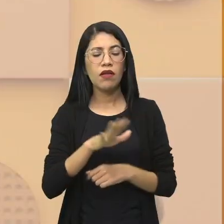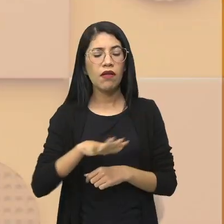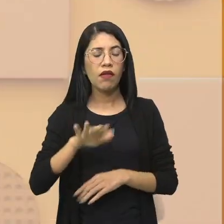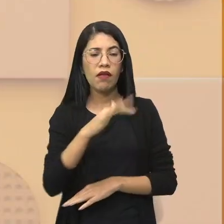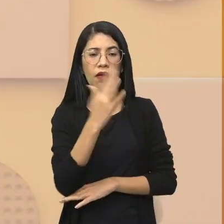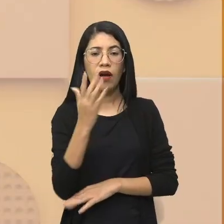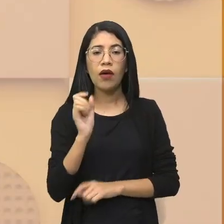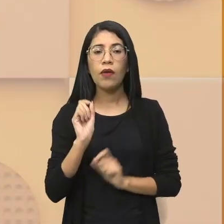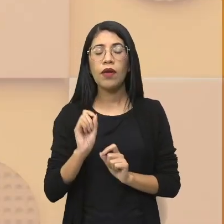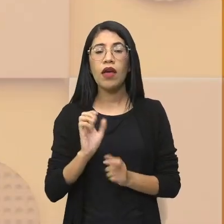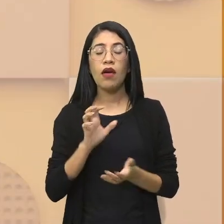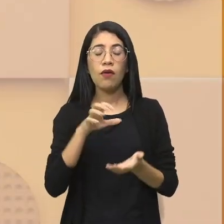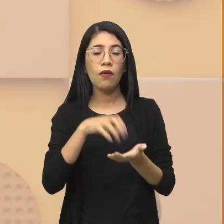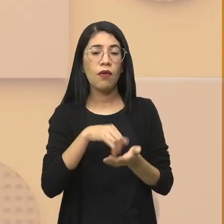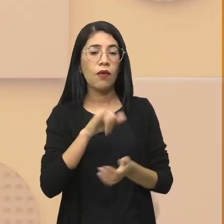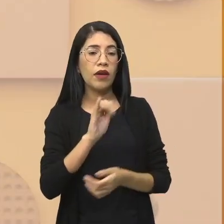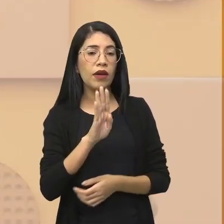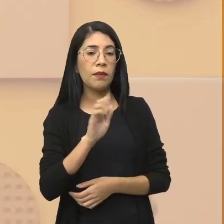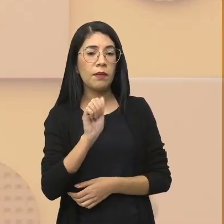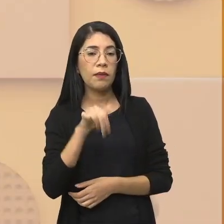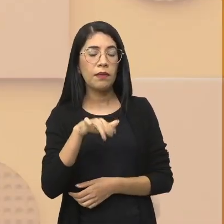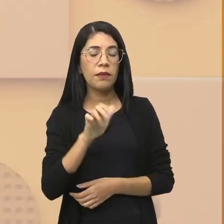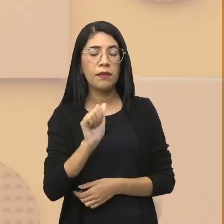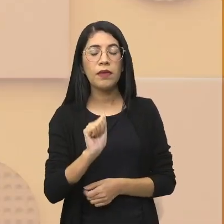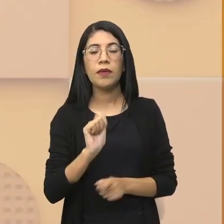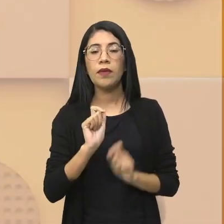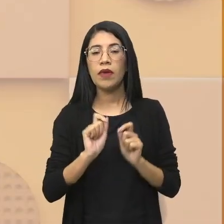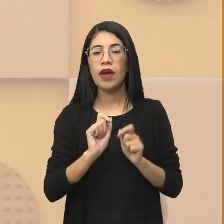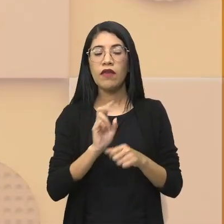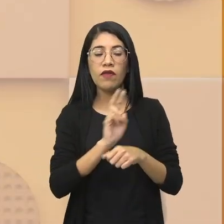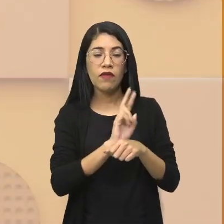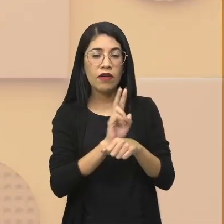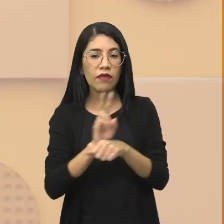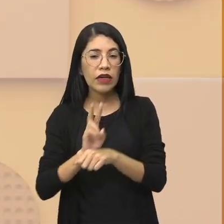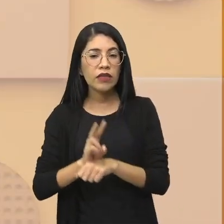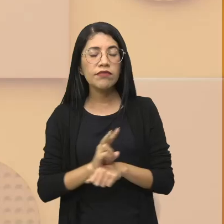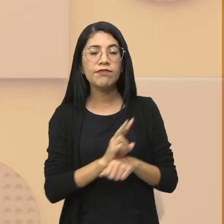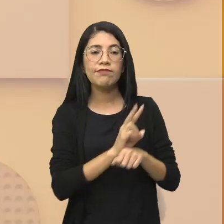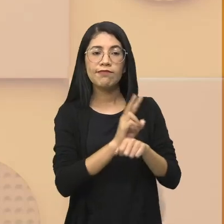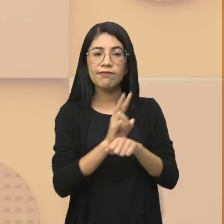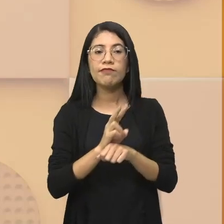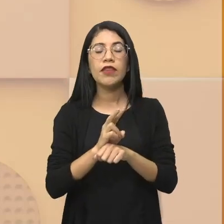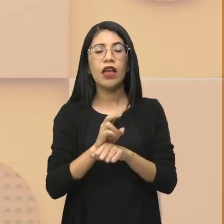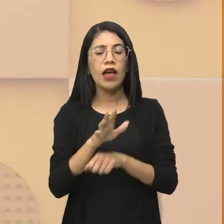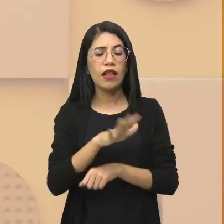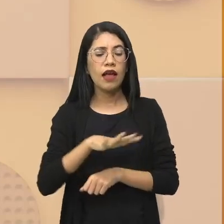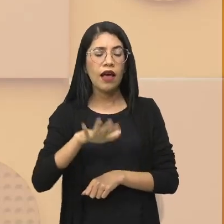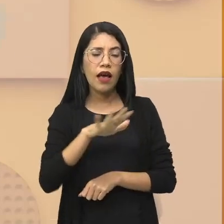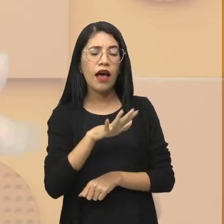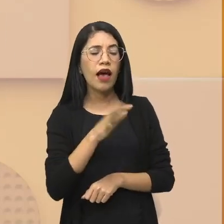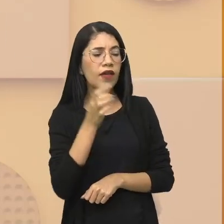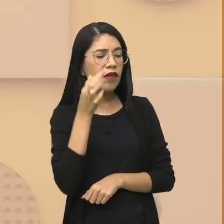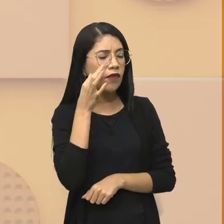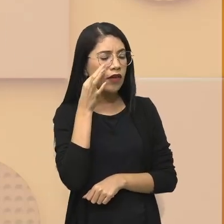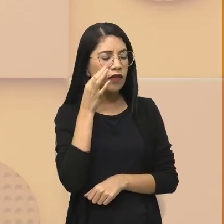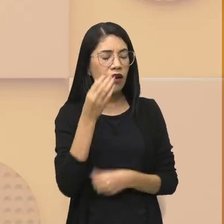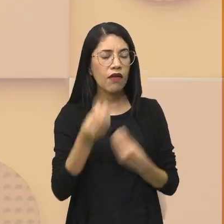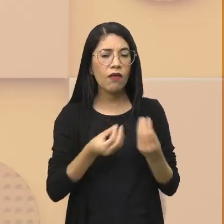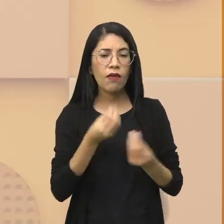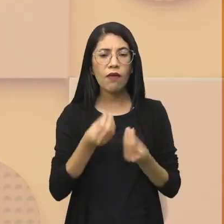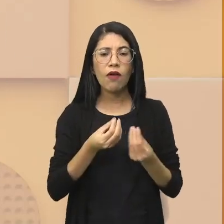esse órgão, o IBAMA, que vai ali fazer toda a fiscalização das áreas, por exemplo, que está